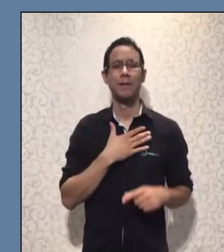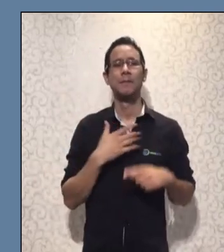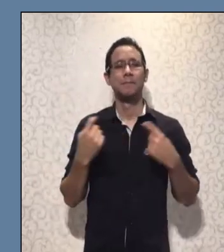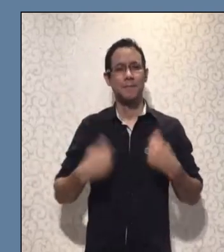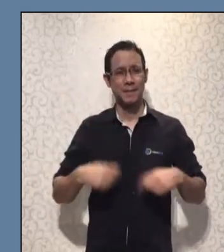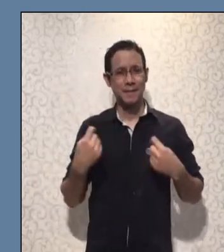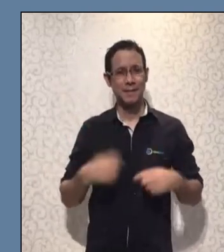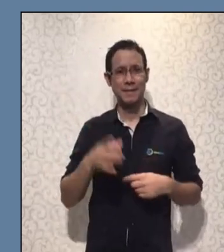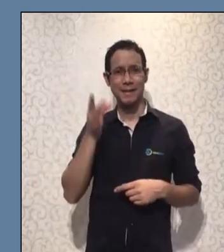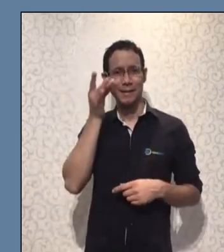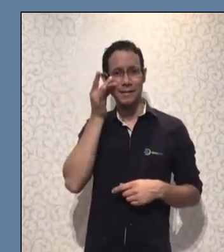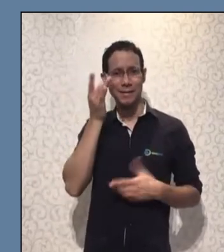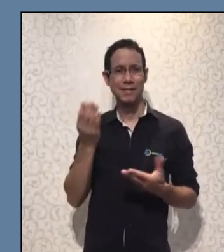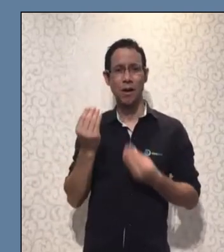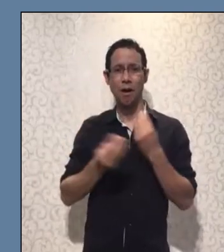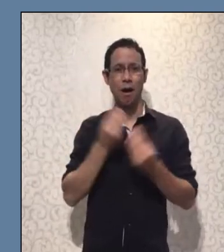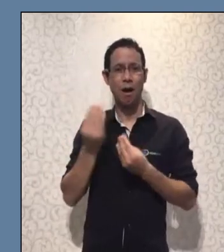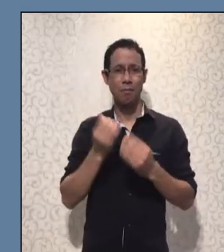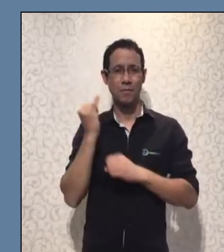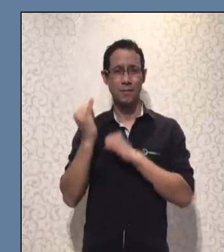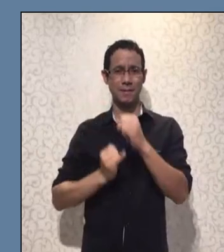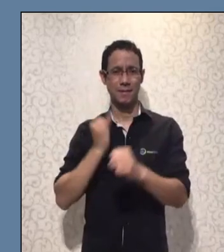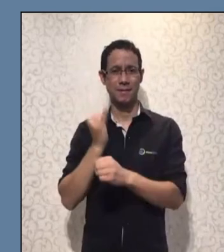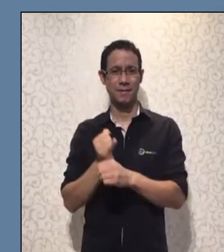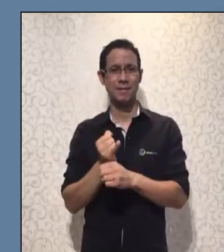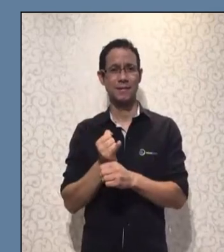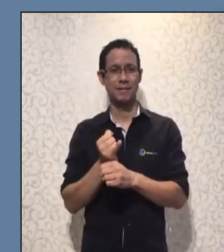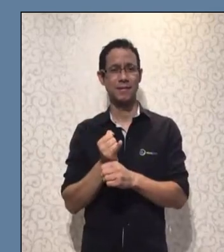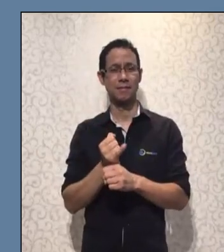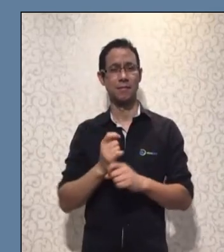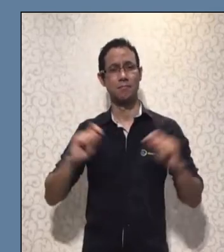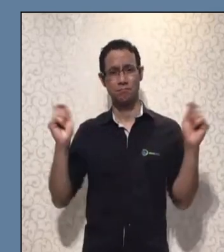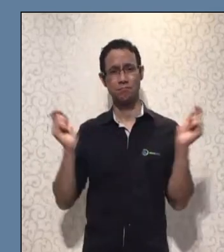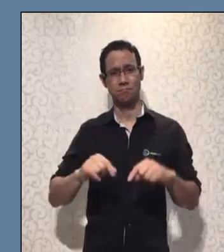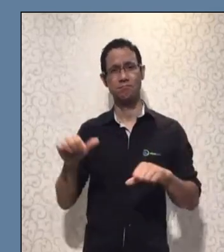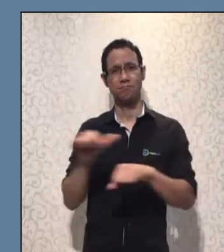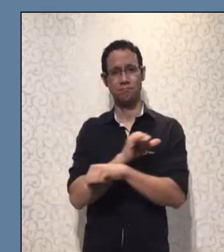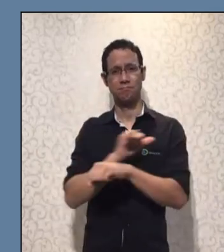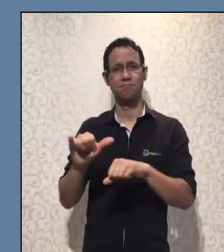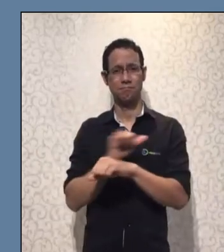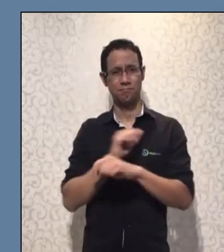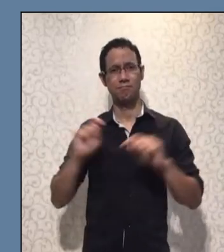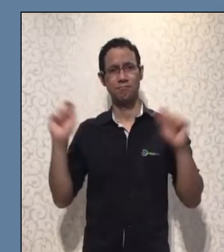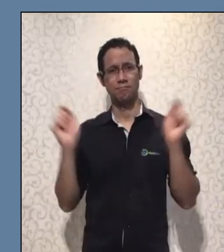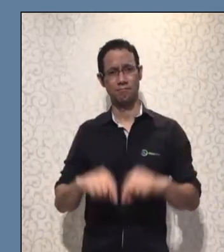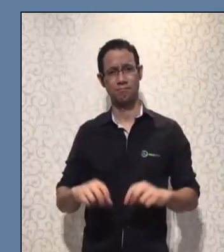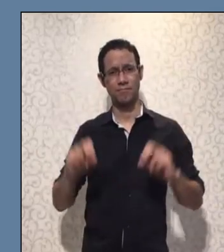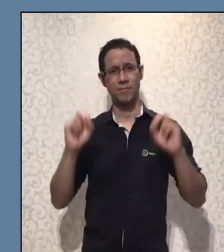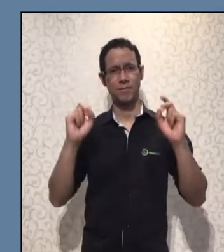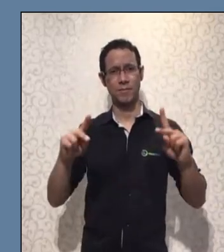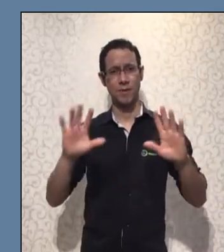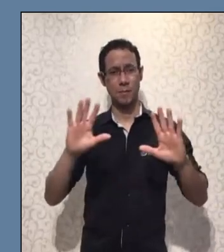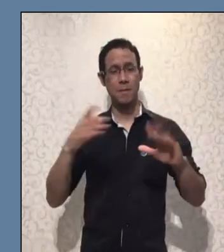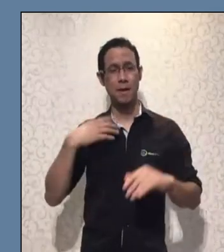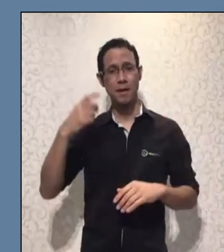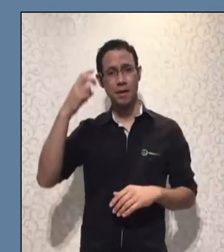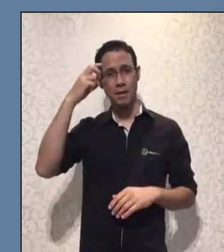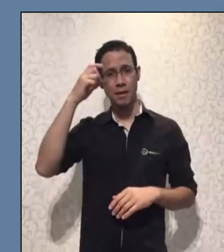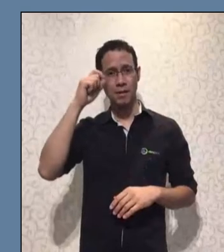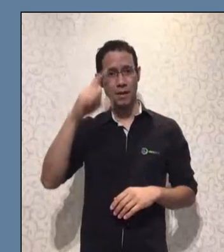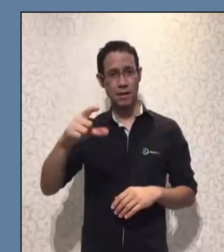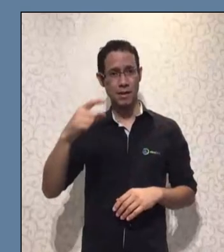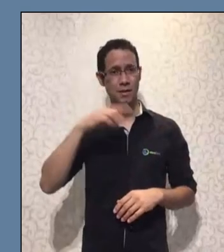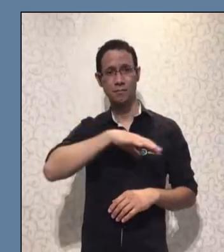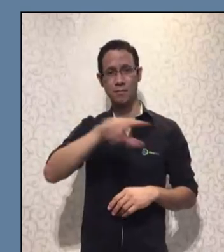campo digital, embora seja uma estratégia viável, é claro, em alguns aspectos, mas acho que seria muito interessante que o nosso público ouvisse